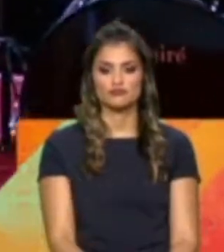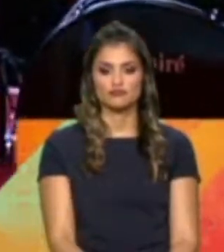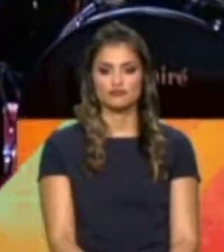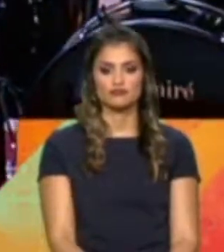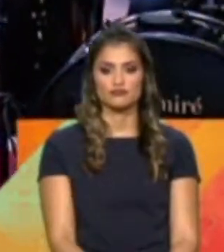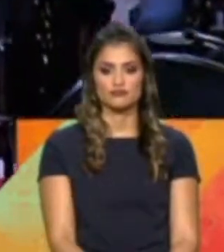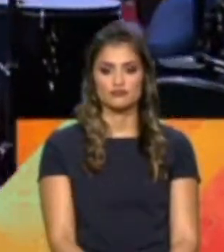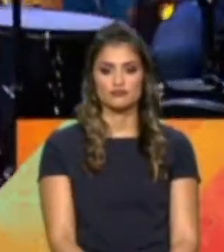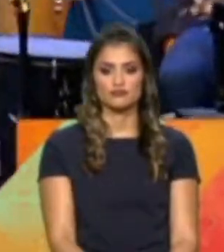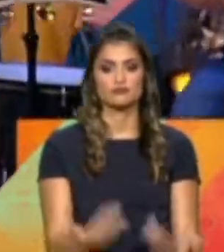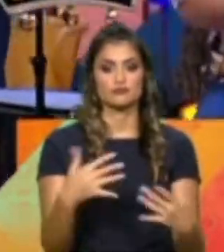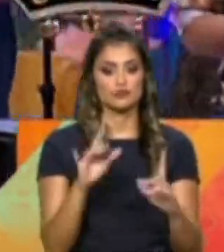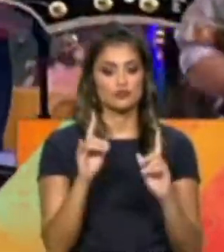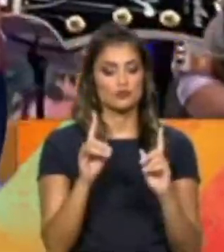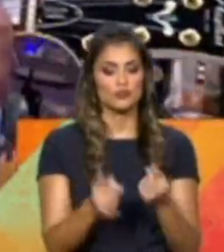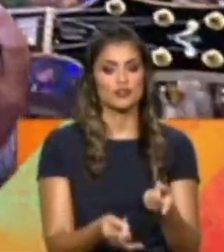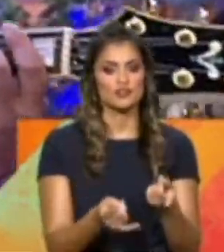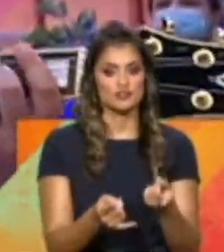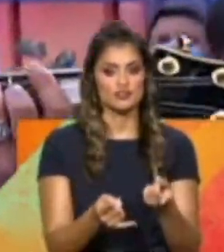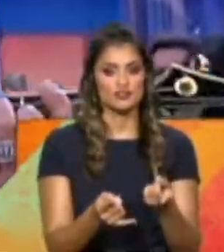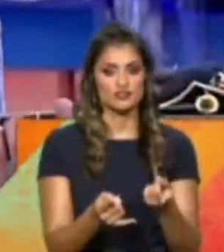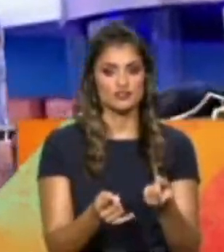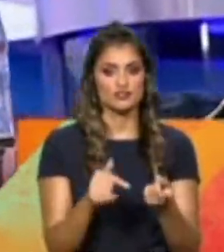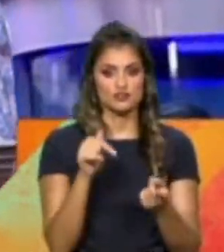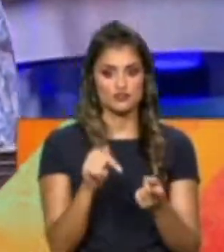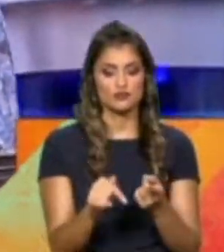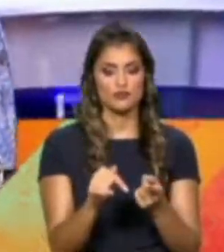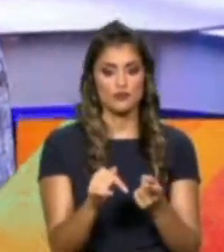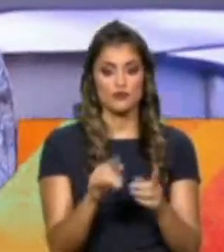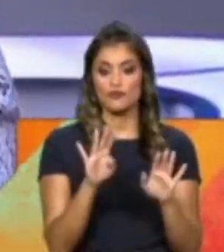tu começa na